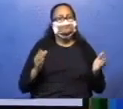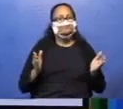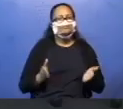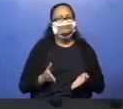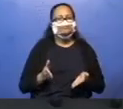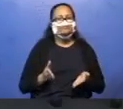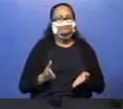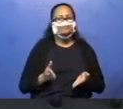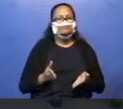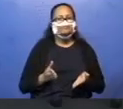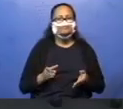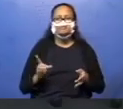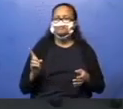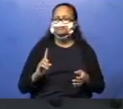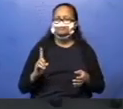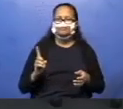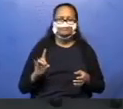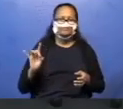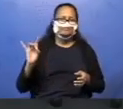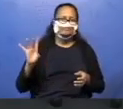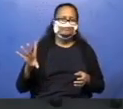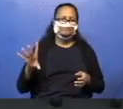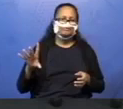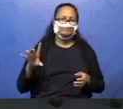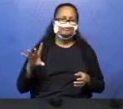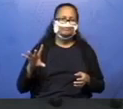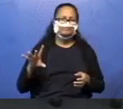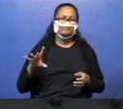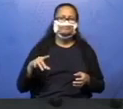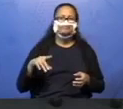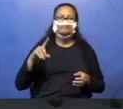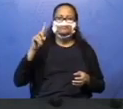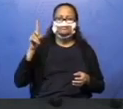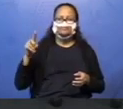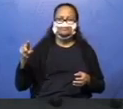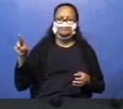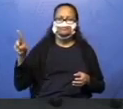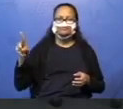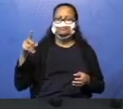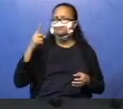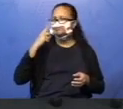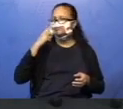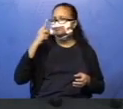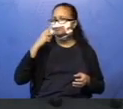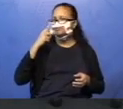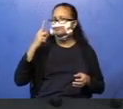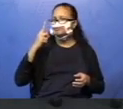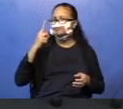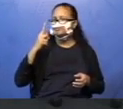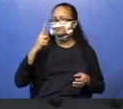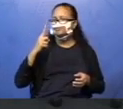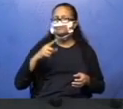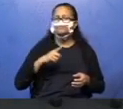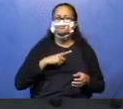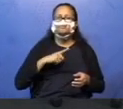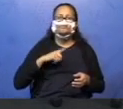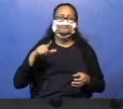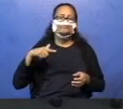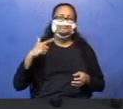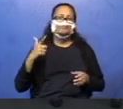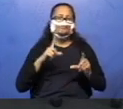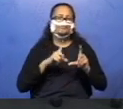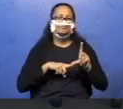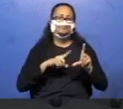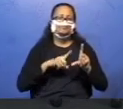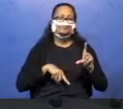Agora, não é só o tio que dá aquele igual a Pops, não, efeito Pops. Tem outras letrinhas que fazem isso.